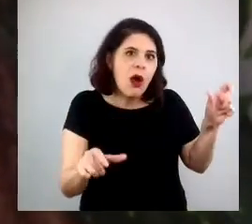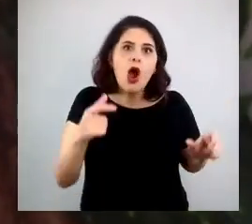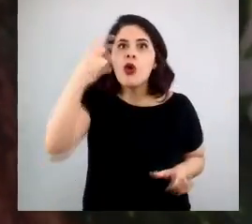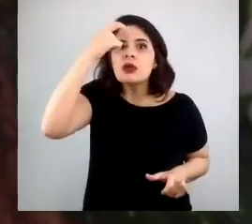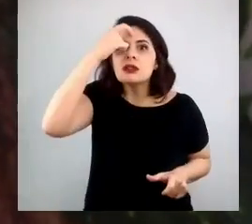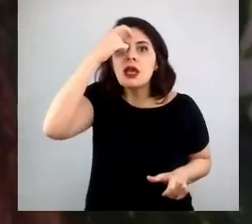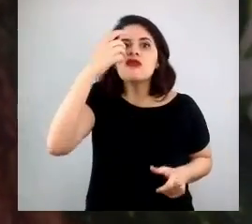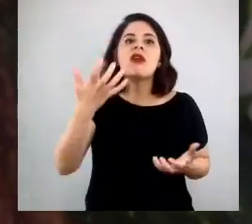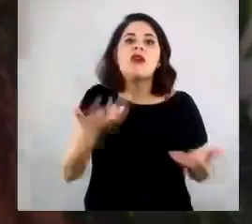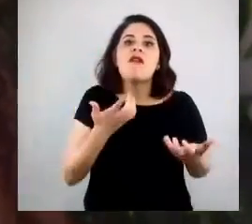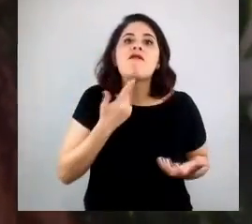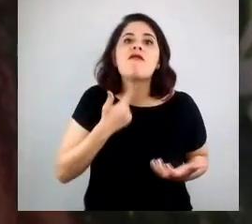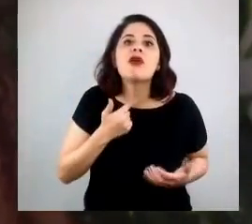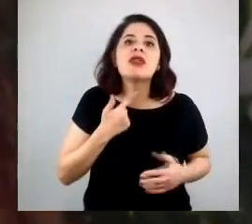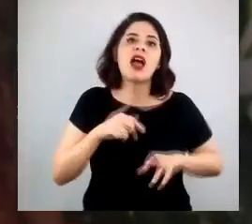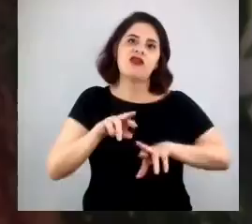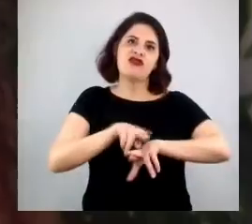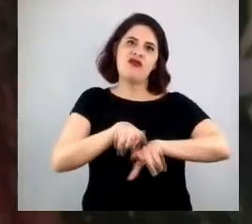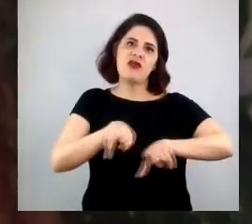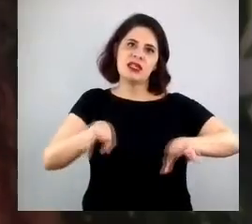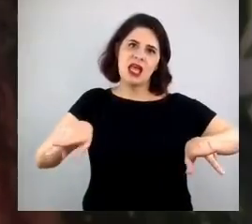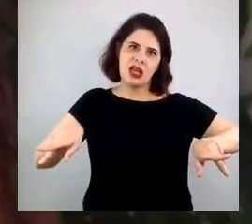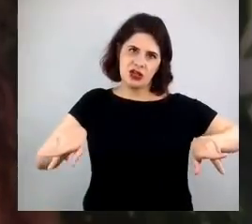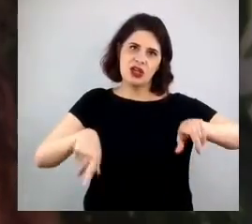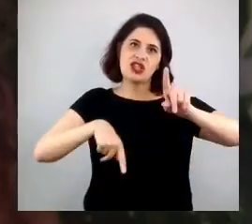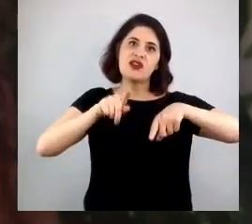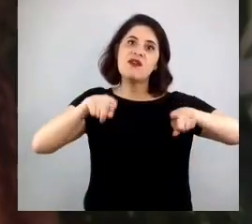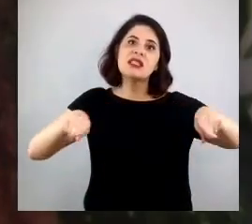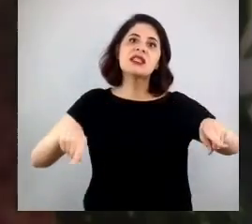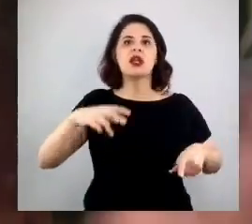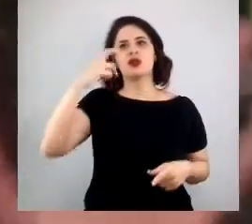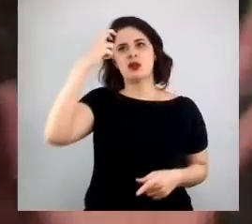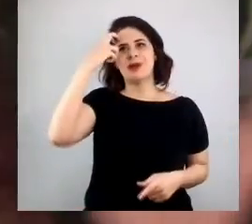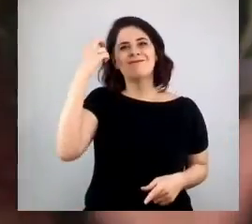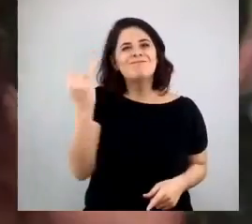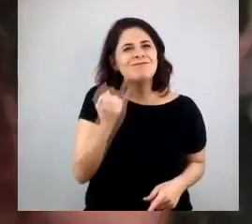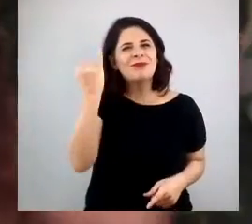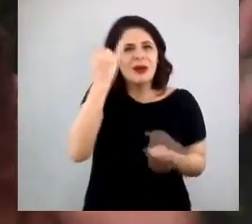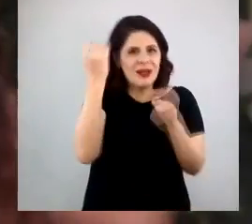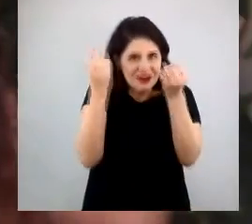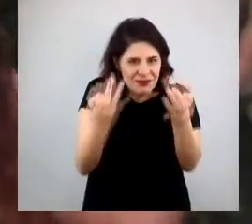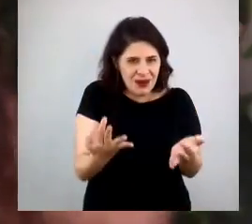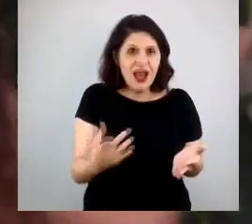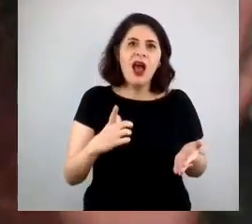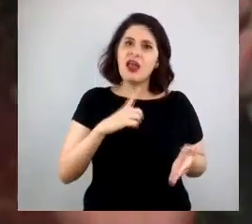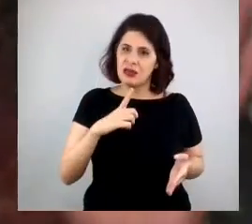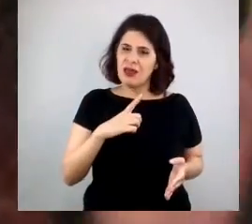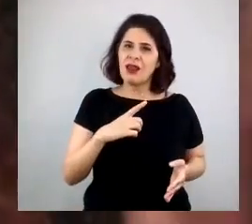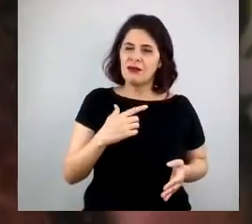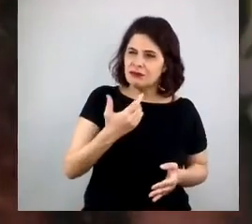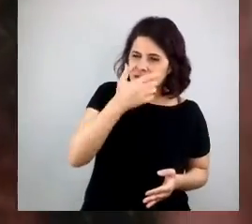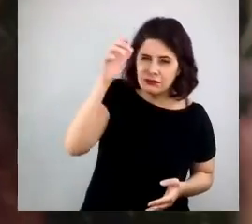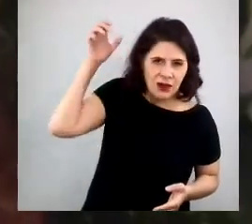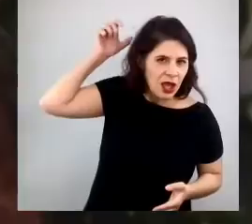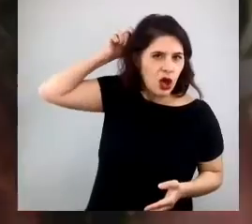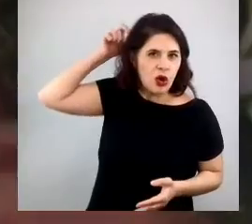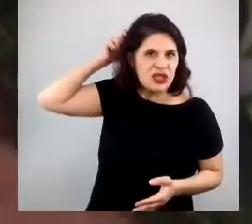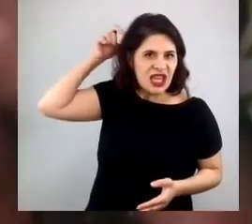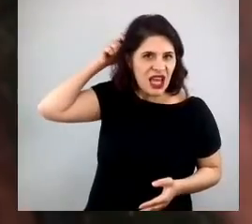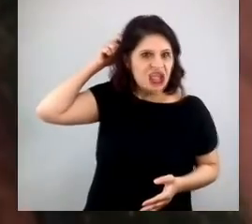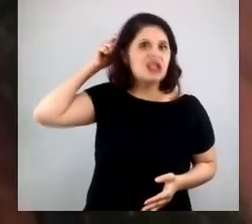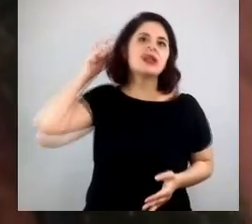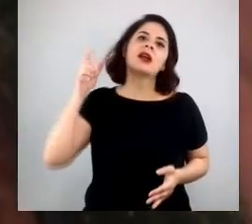cultural. É importante a gente salientar que esse viés do inconsciente, né, ao contrário da